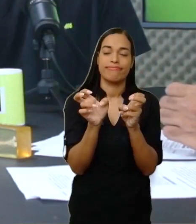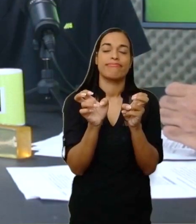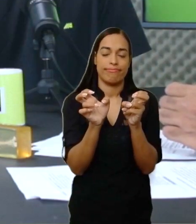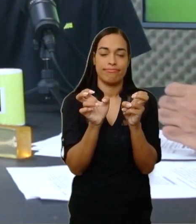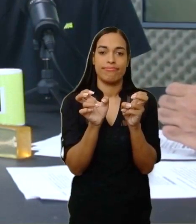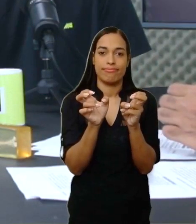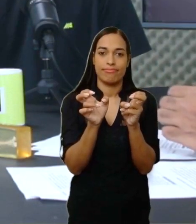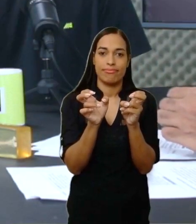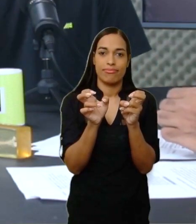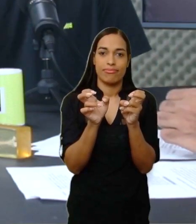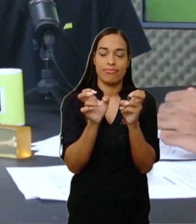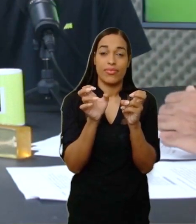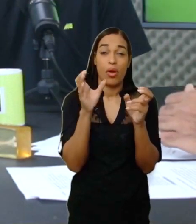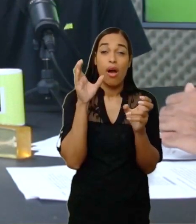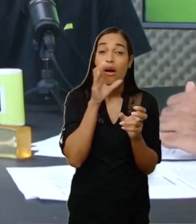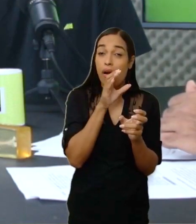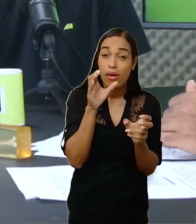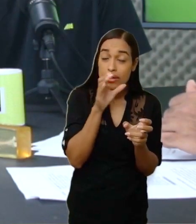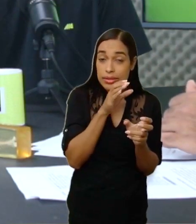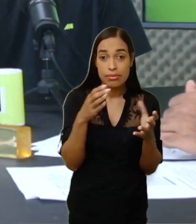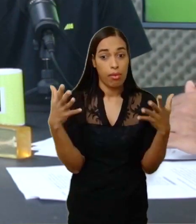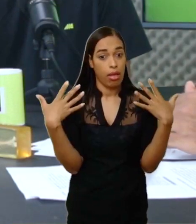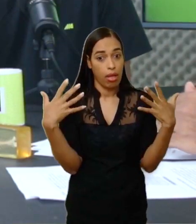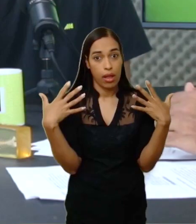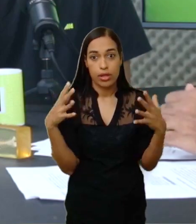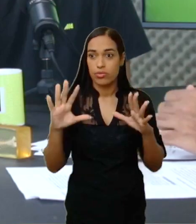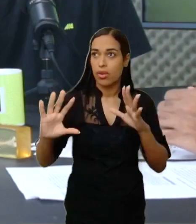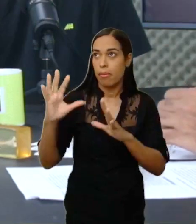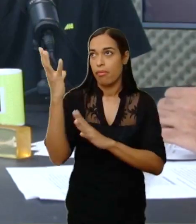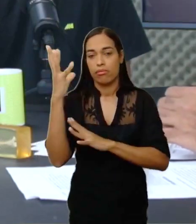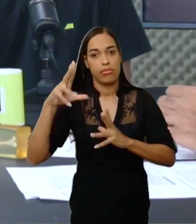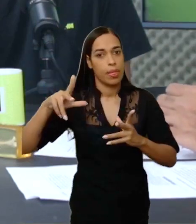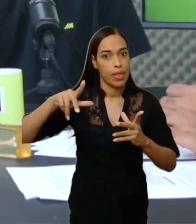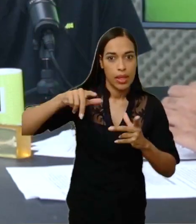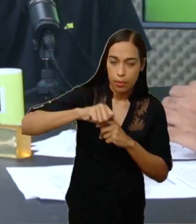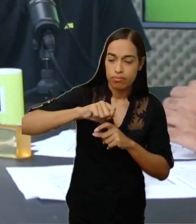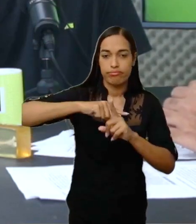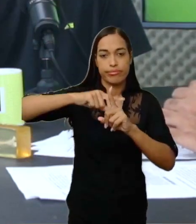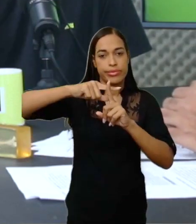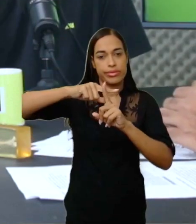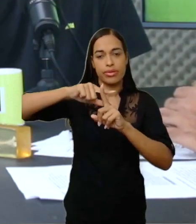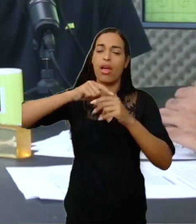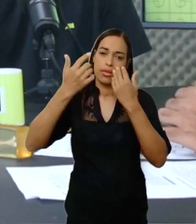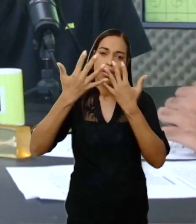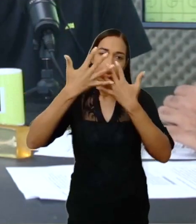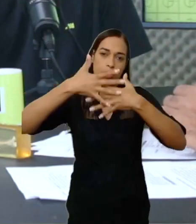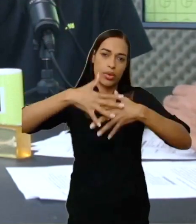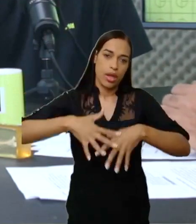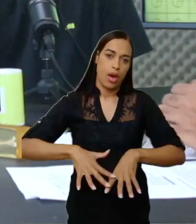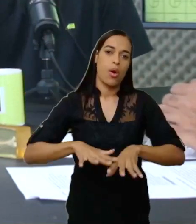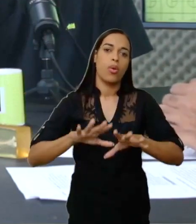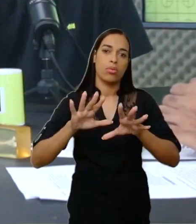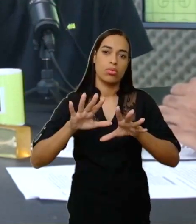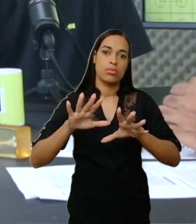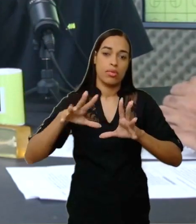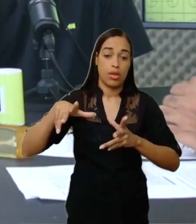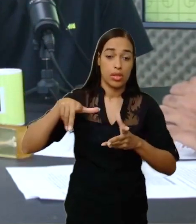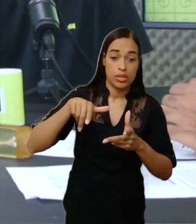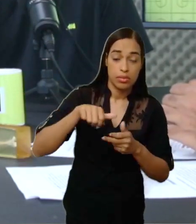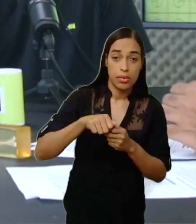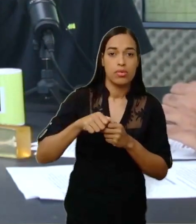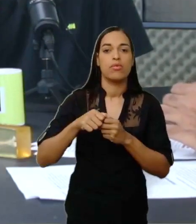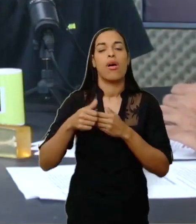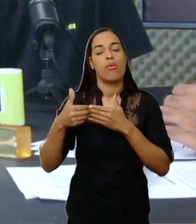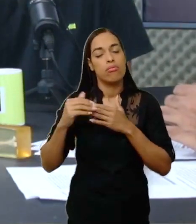aquecimento global é algo que é algo que é natural, o aquecimento global durante os anos,